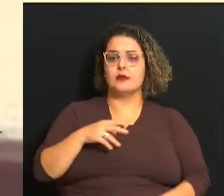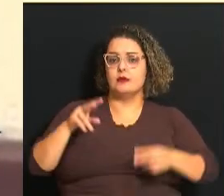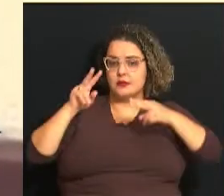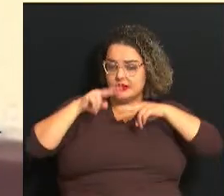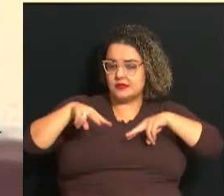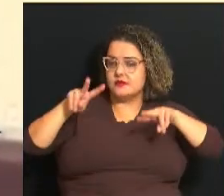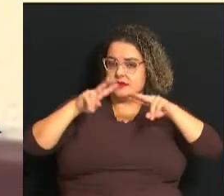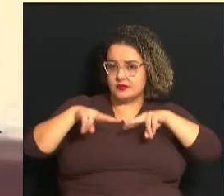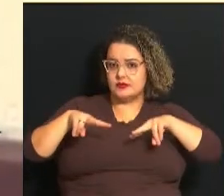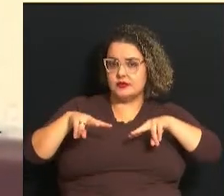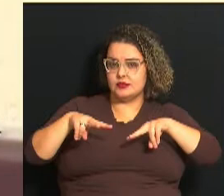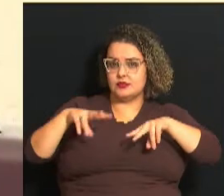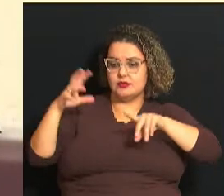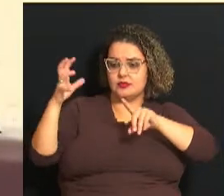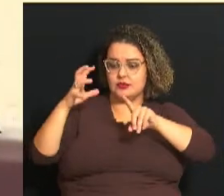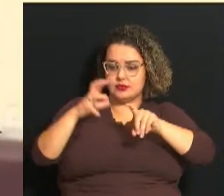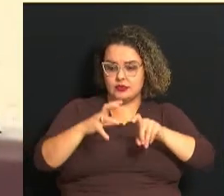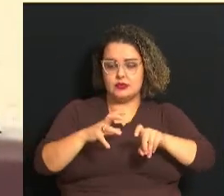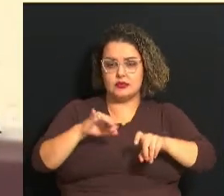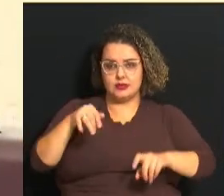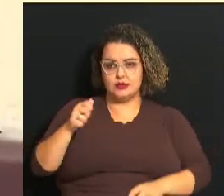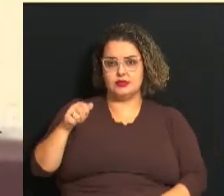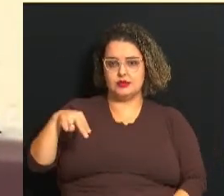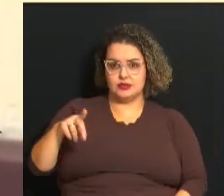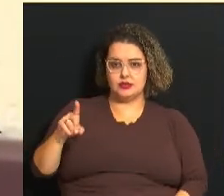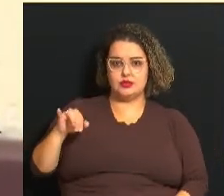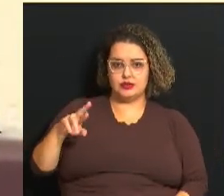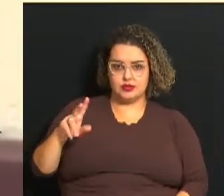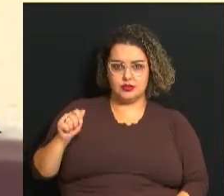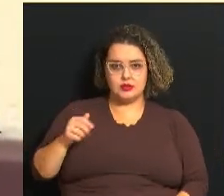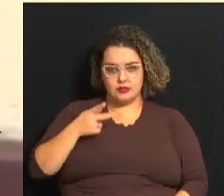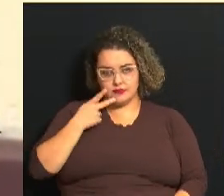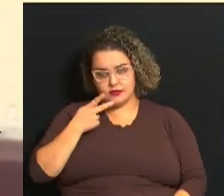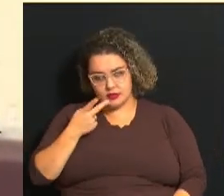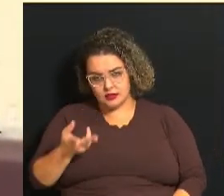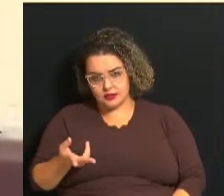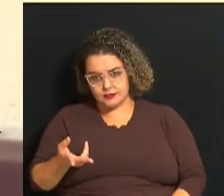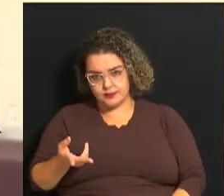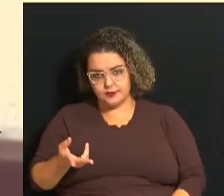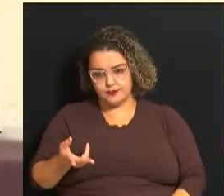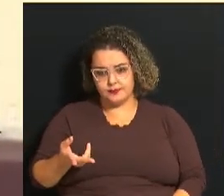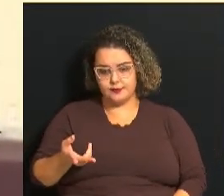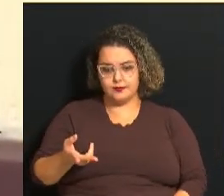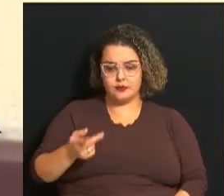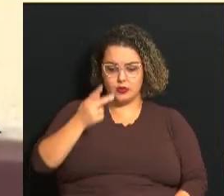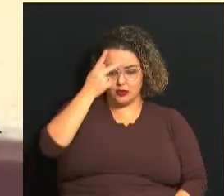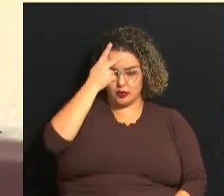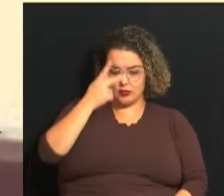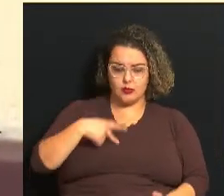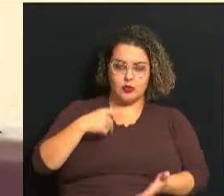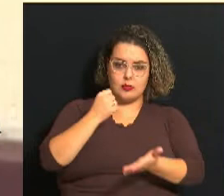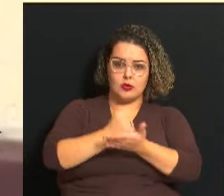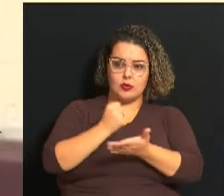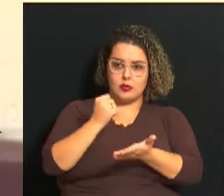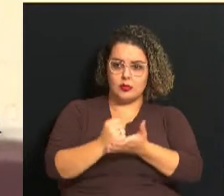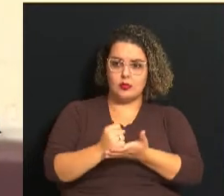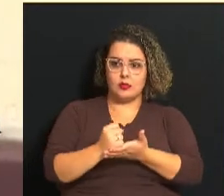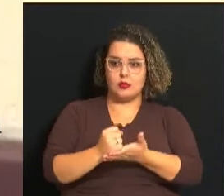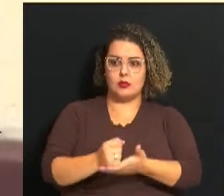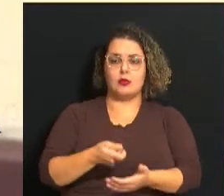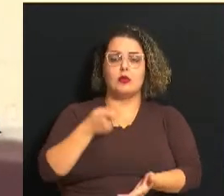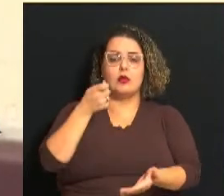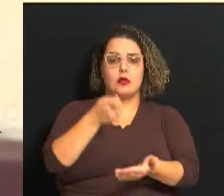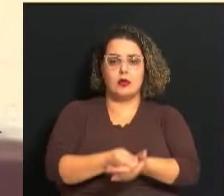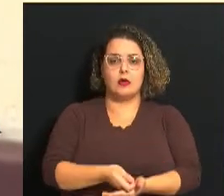essa questão do assédio que a Jandira coloca então ali no próprio contrato foi colocado que o pagamento